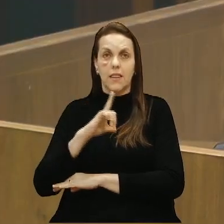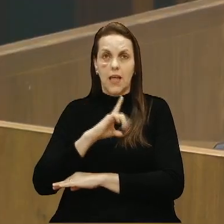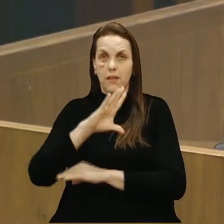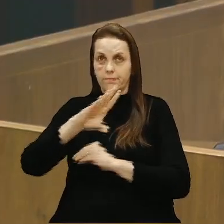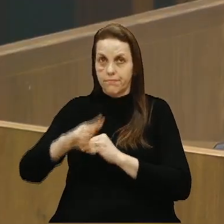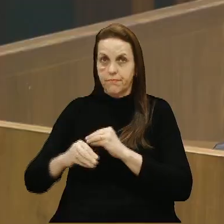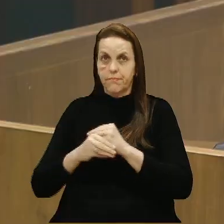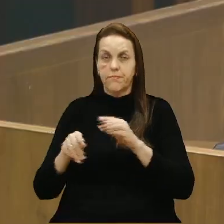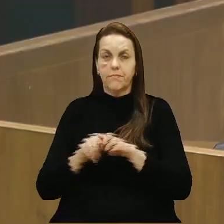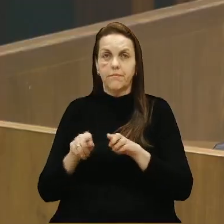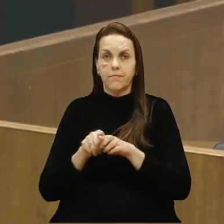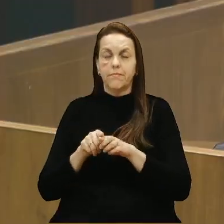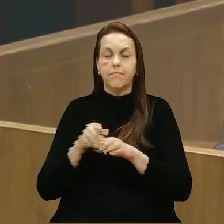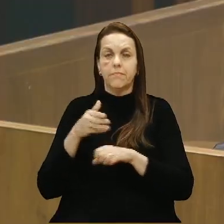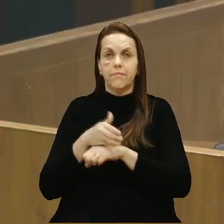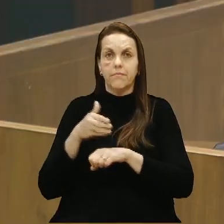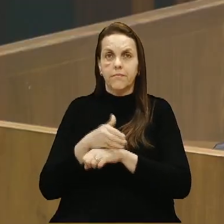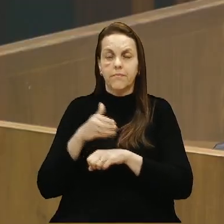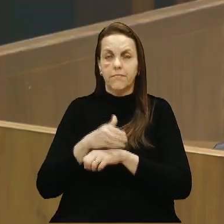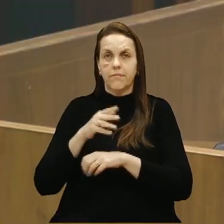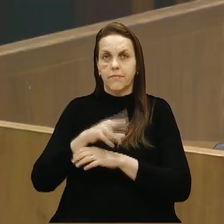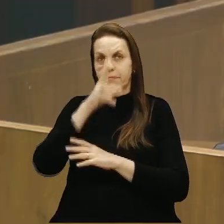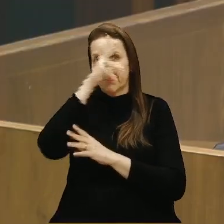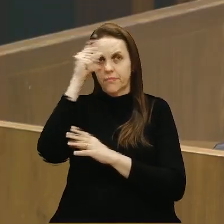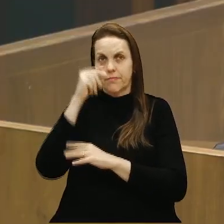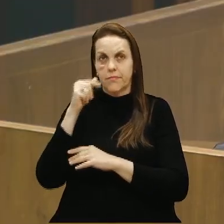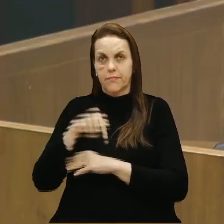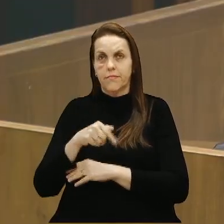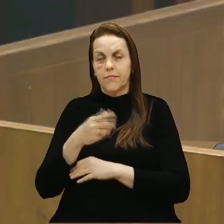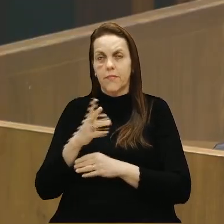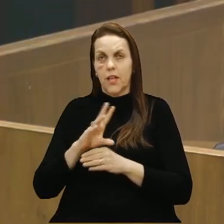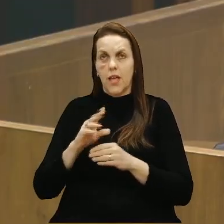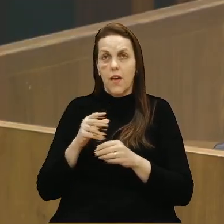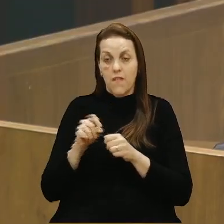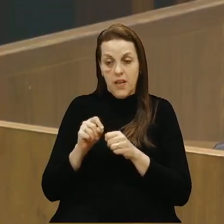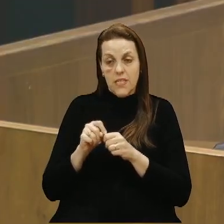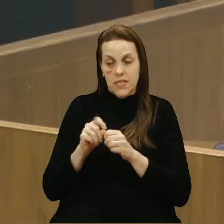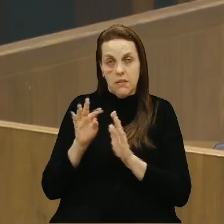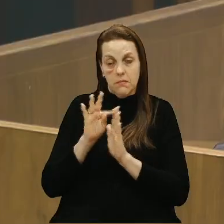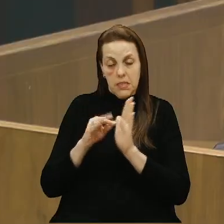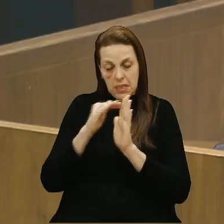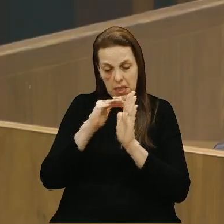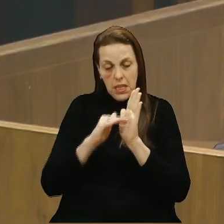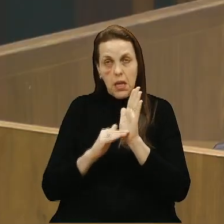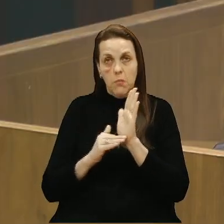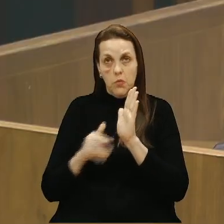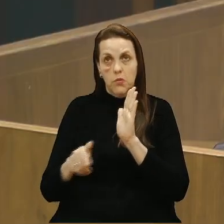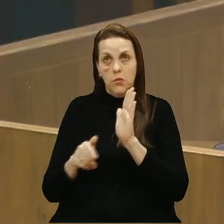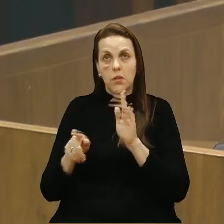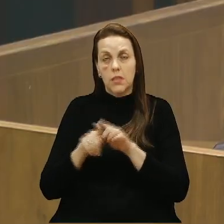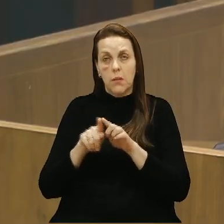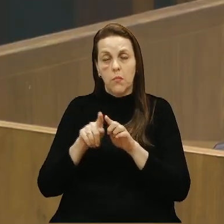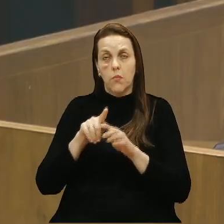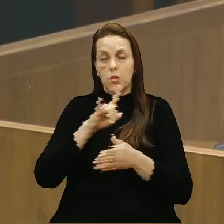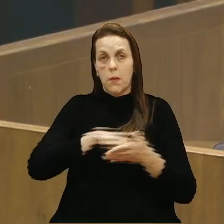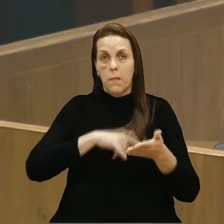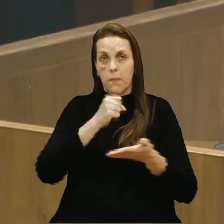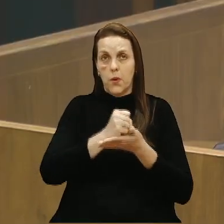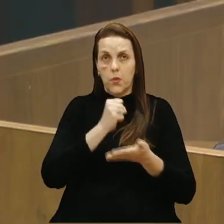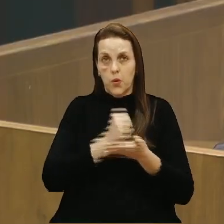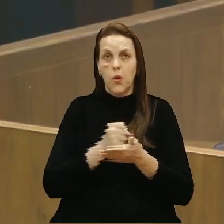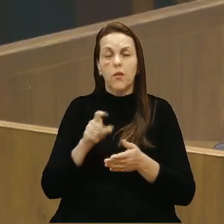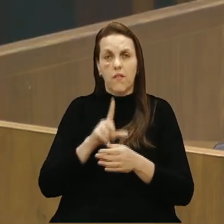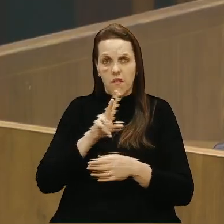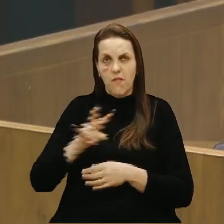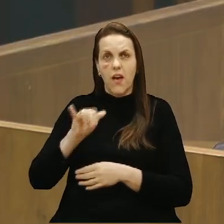inclui o município como executor no termo. Assim que o aditivo for protocolado, a expectativa da assessoria técnica da SEDAC é que isso ocorra